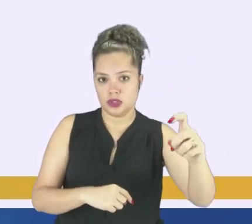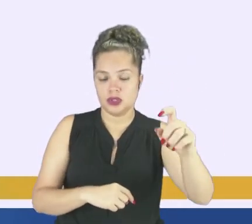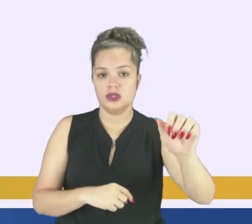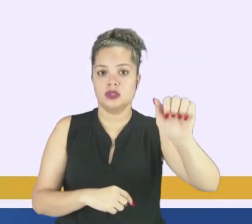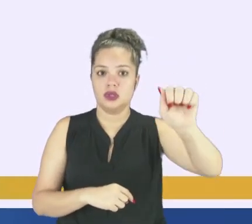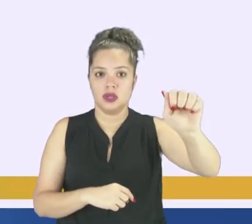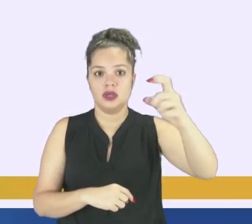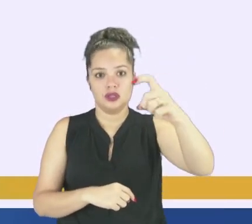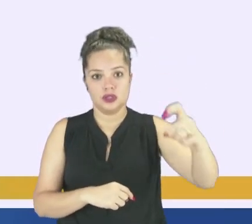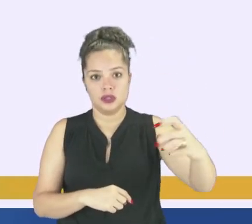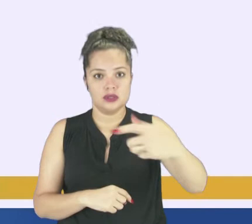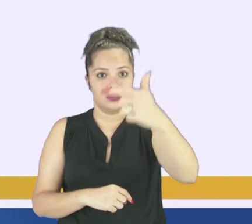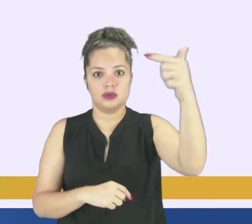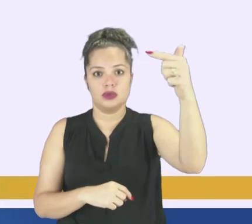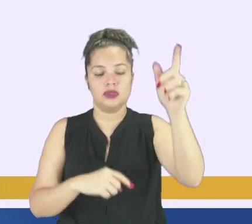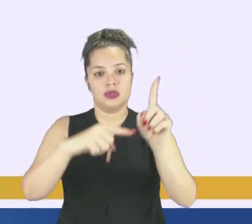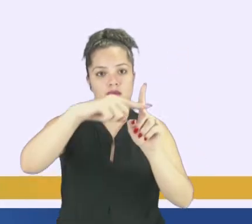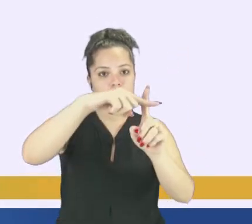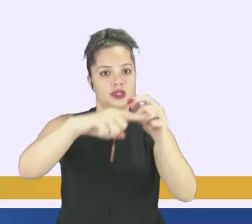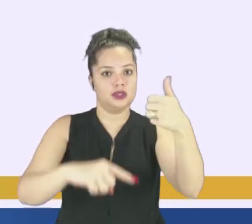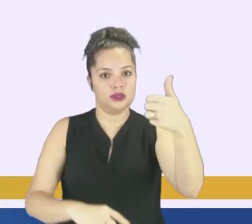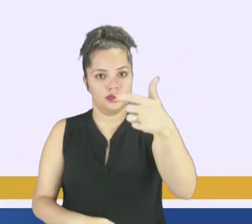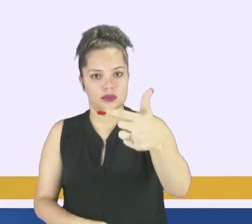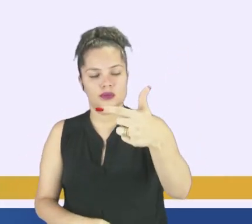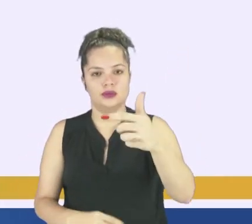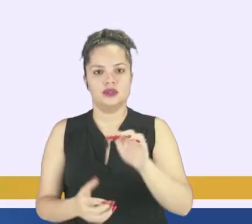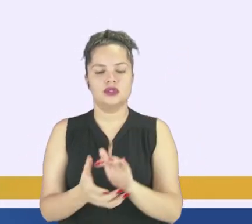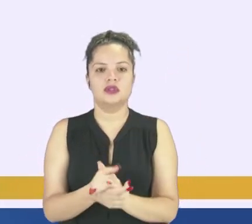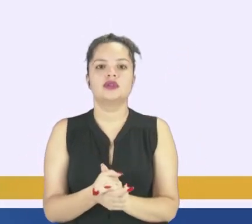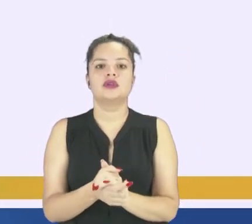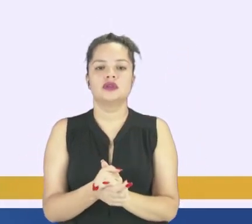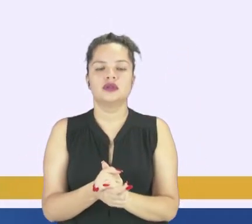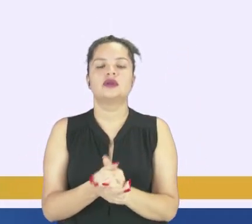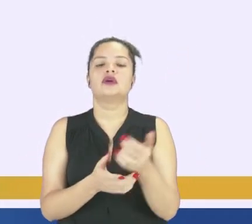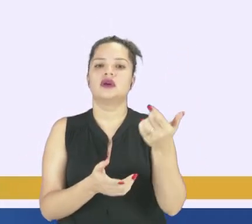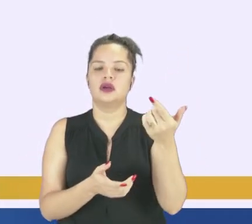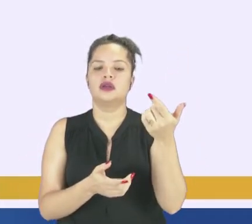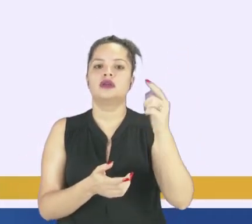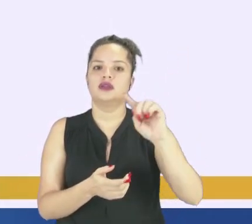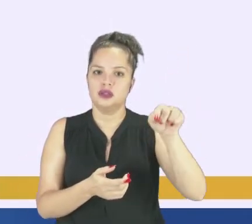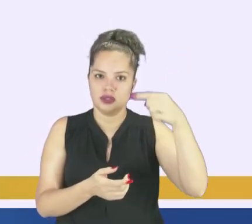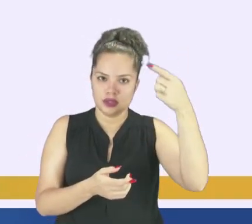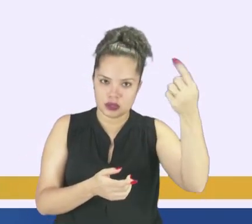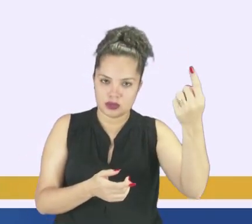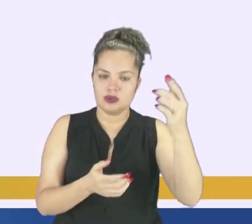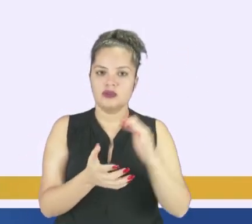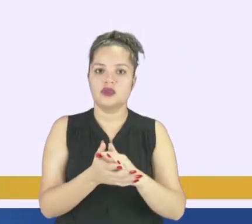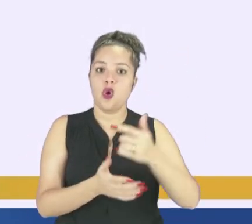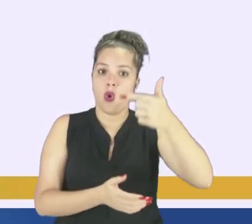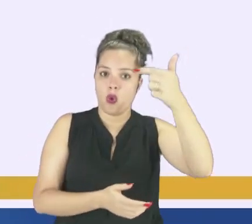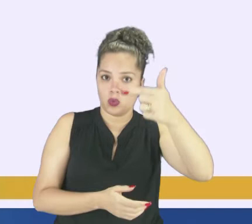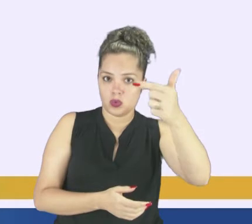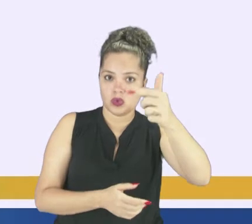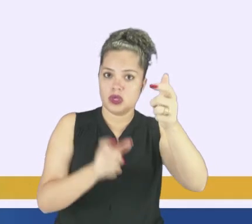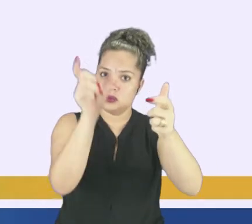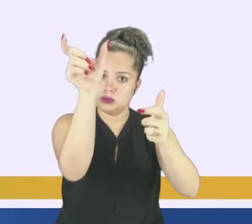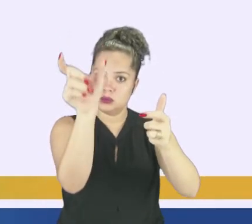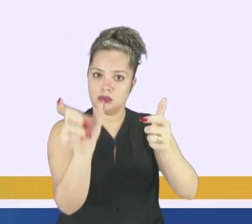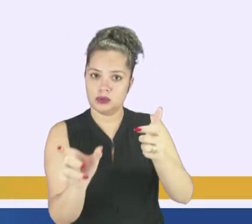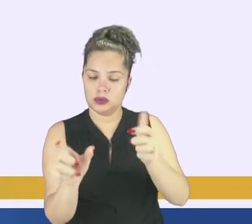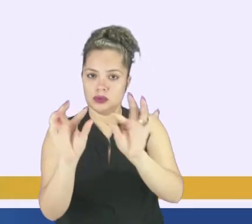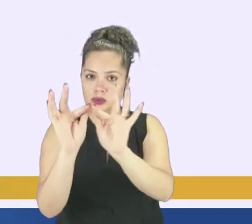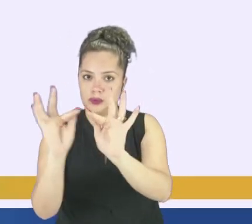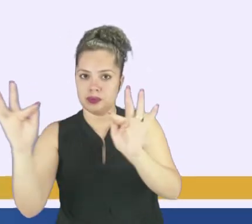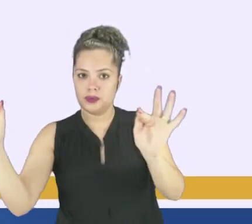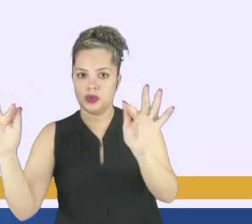ao quadrado mais 12. De igual modo, você vai fazer com o segundo termo, que é bx,